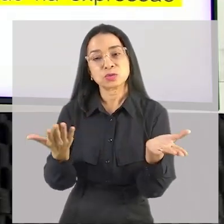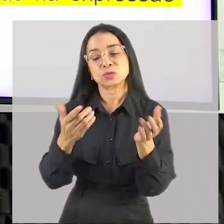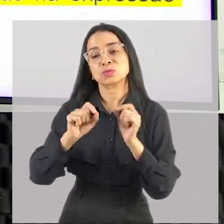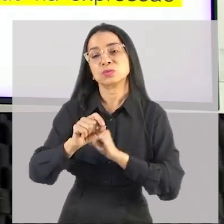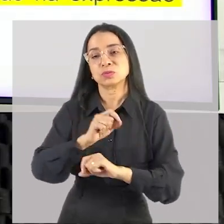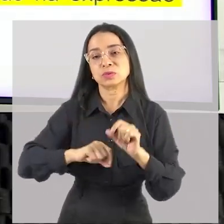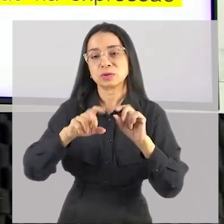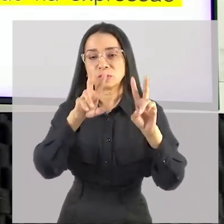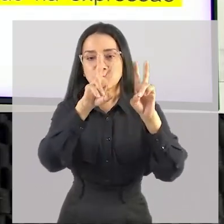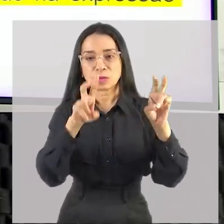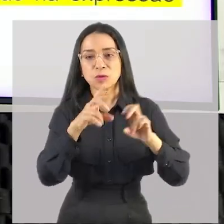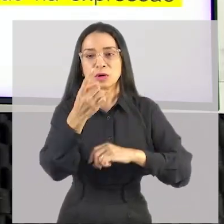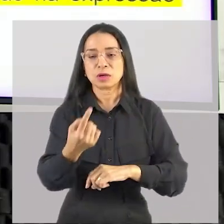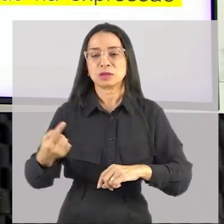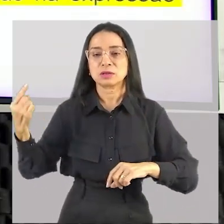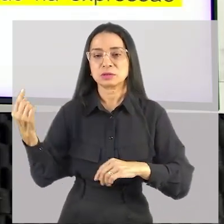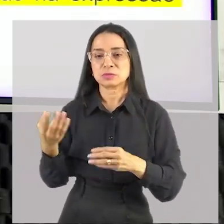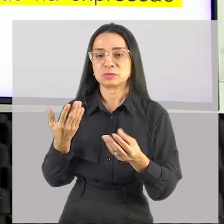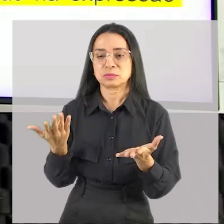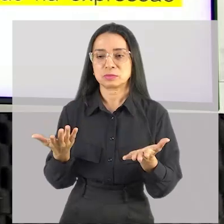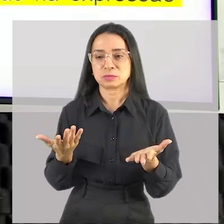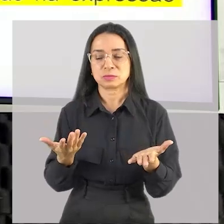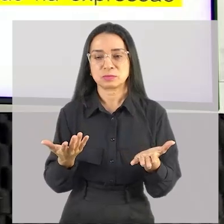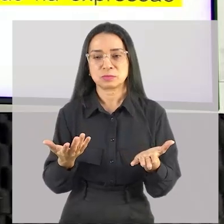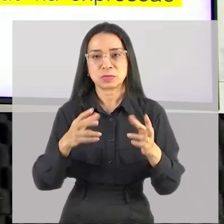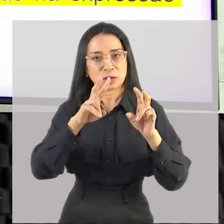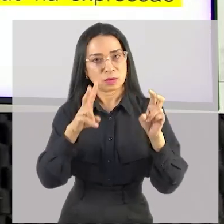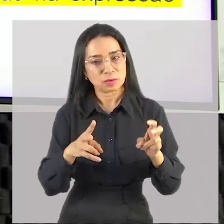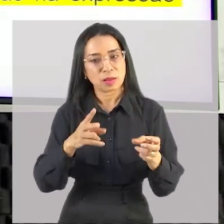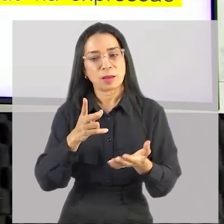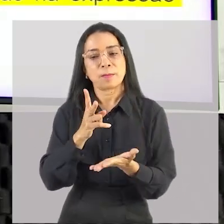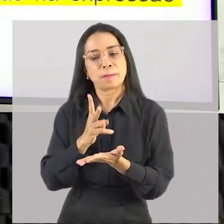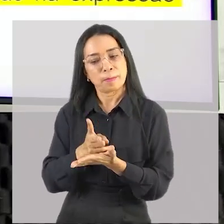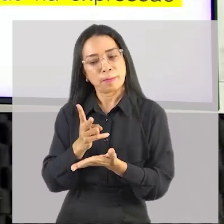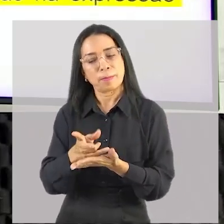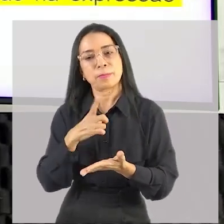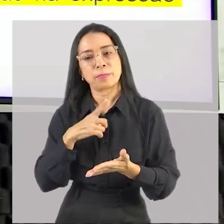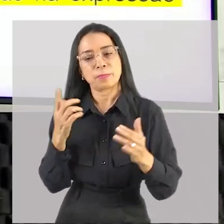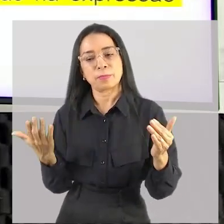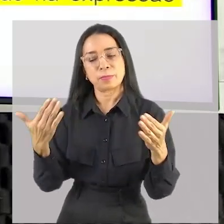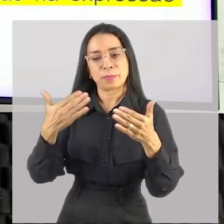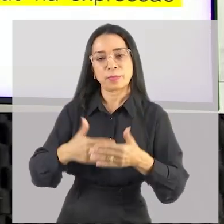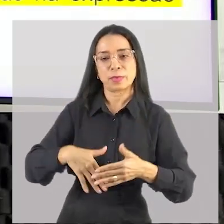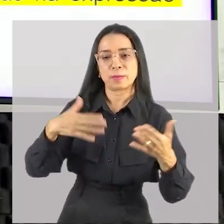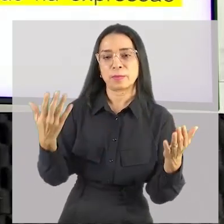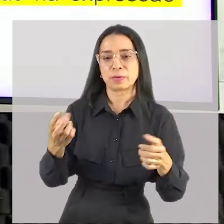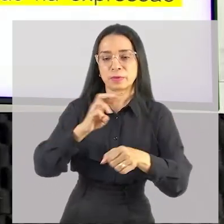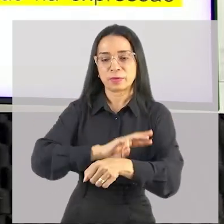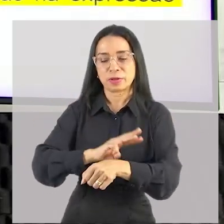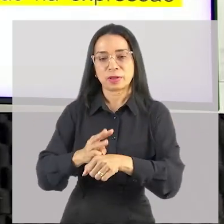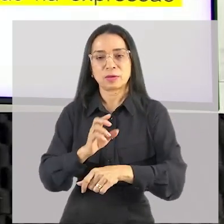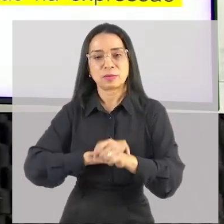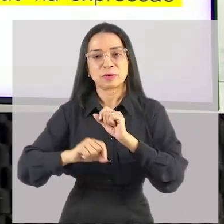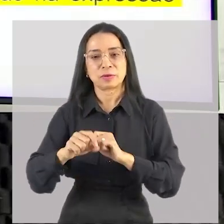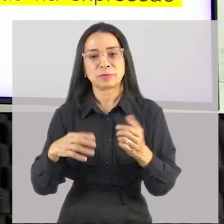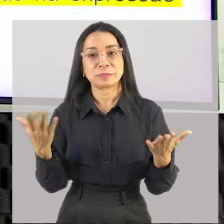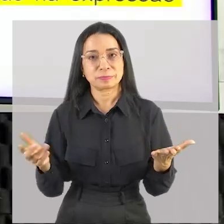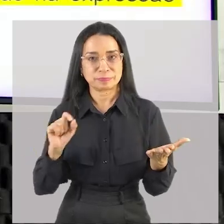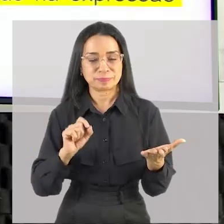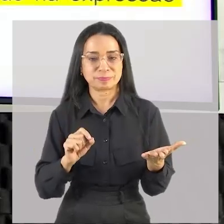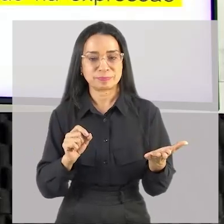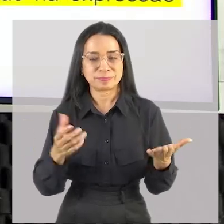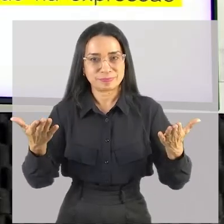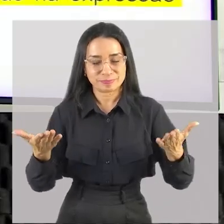de linguagem e, claro, funções da um tema bem recorrente na prova da UEMA. E